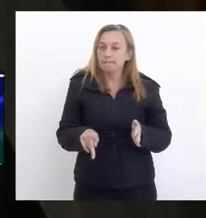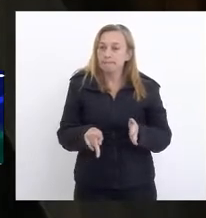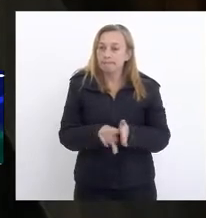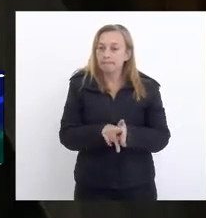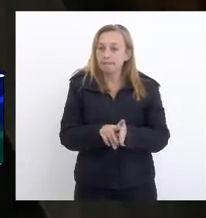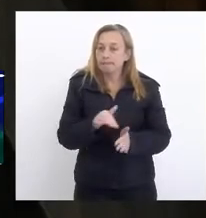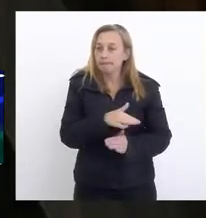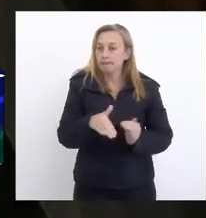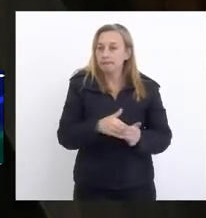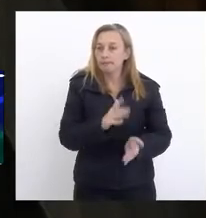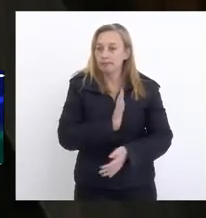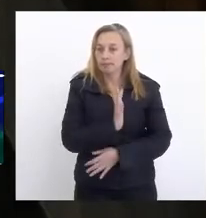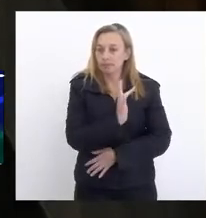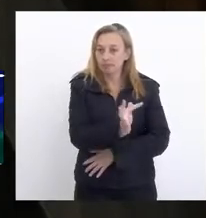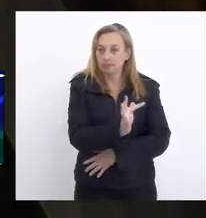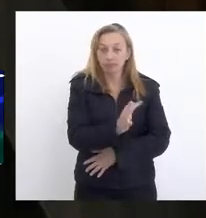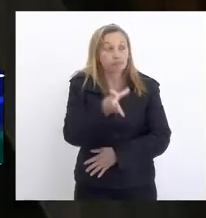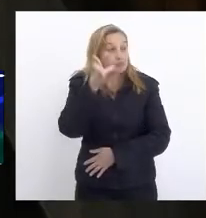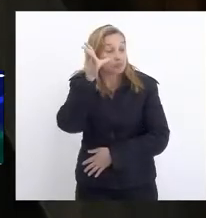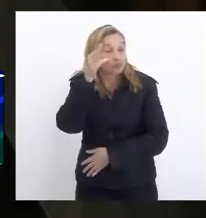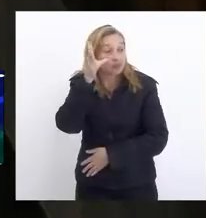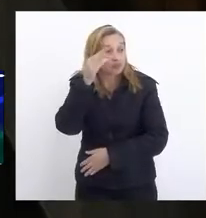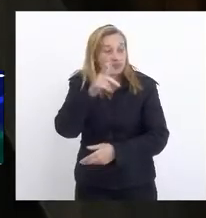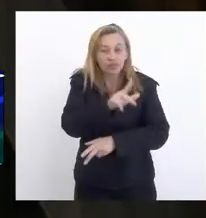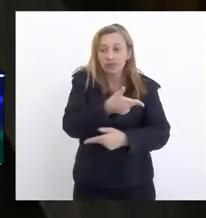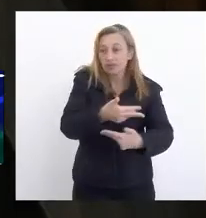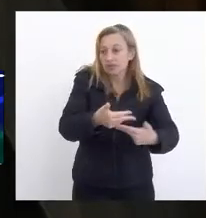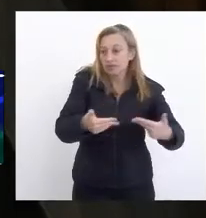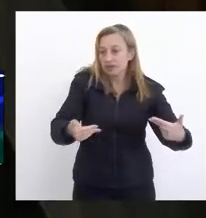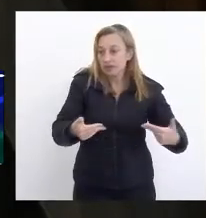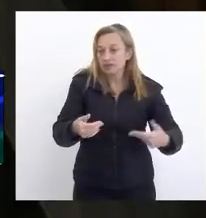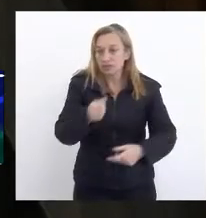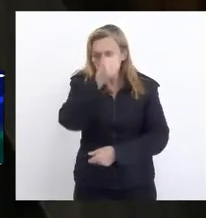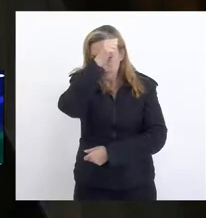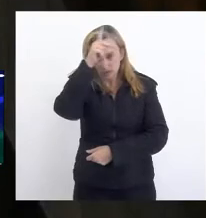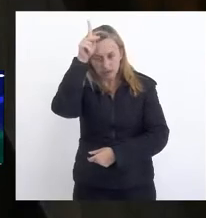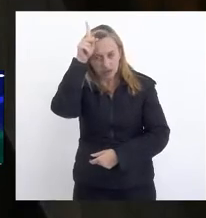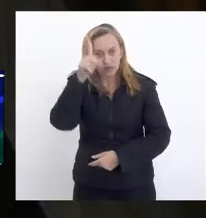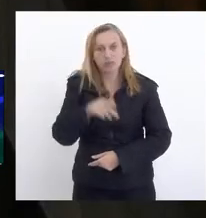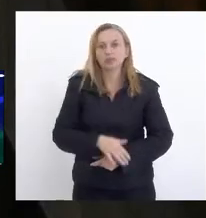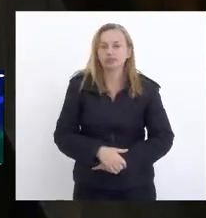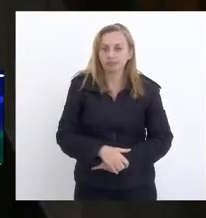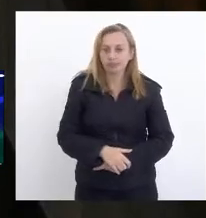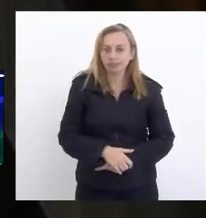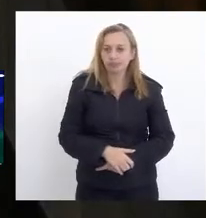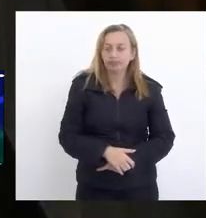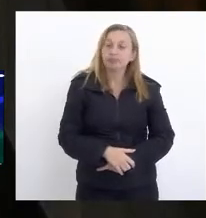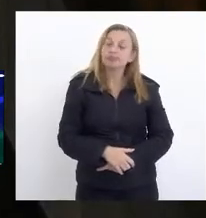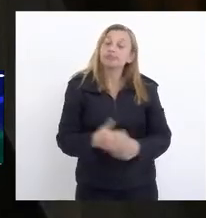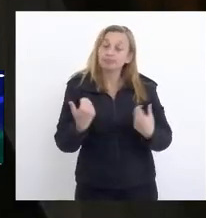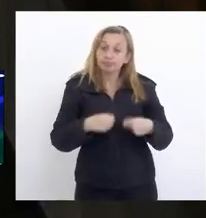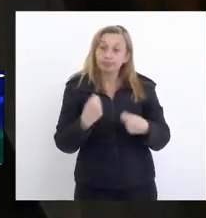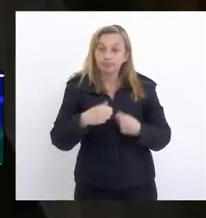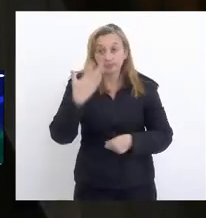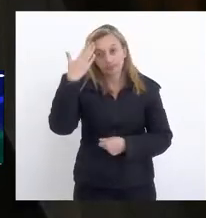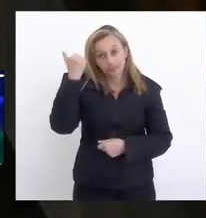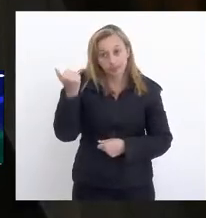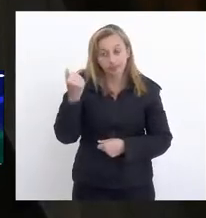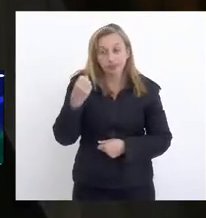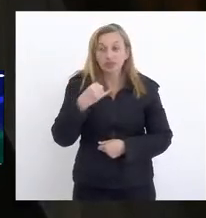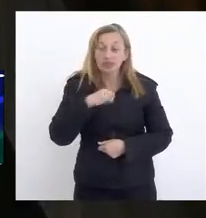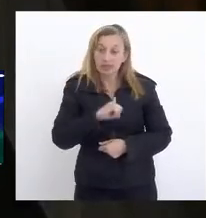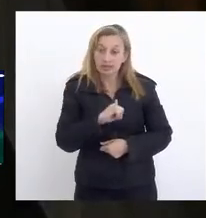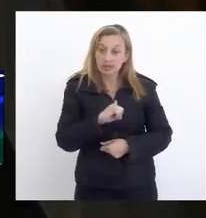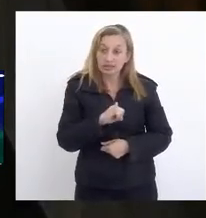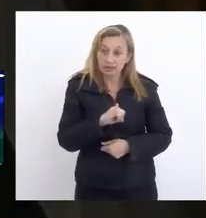Então, é de interesse de diversos prefeitos. E tem que saber se ele for, tem